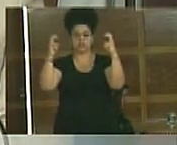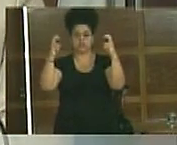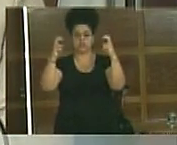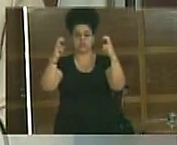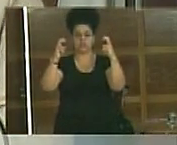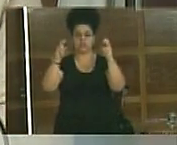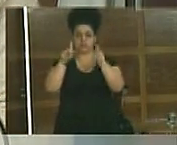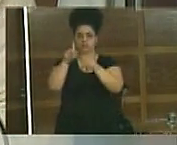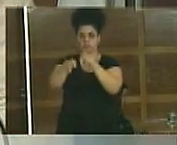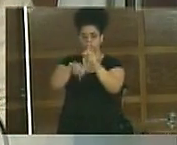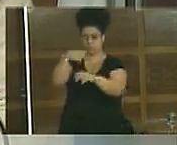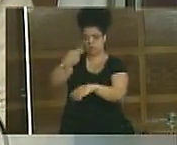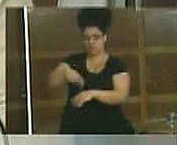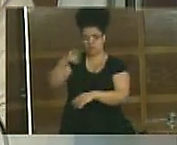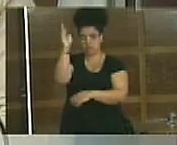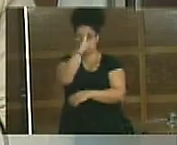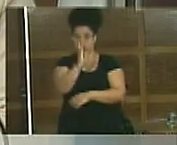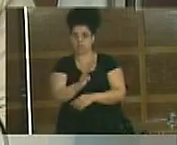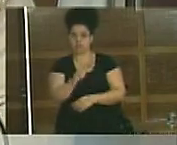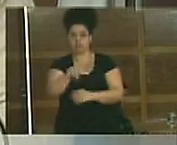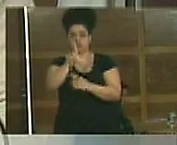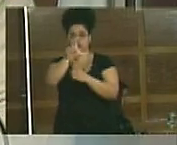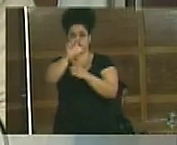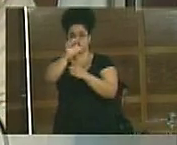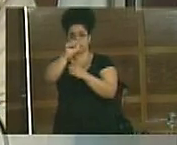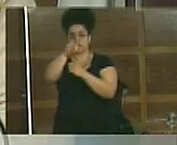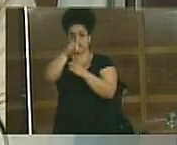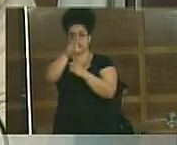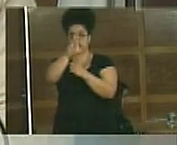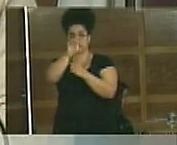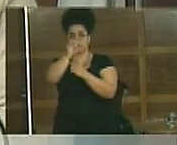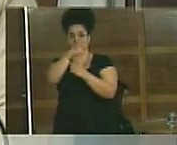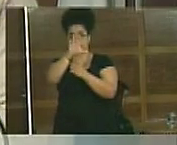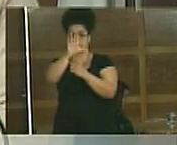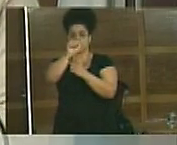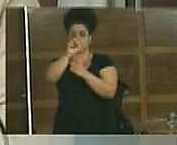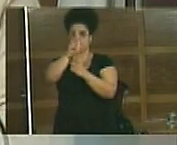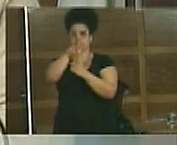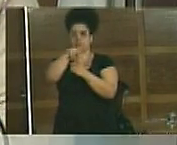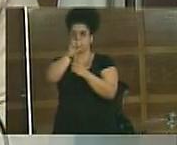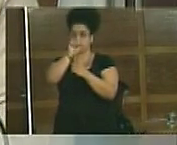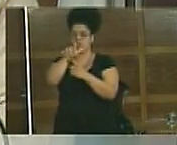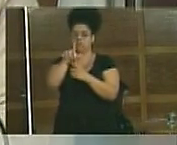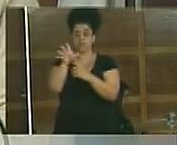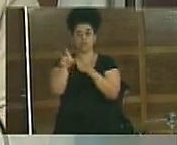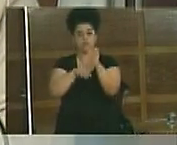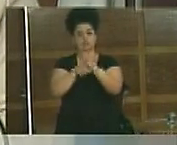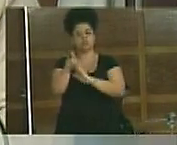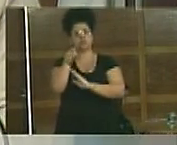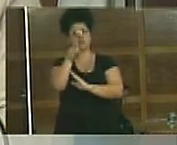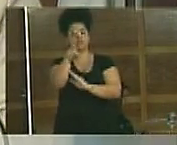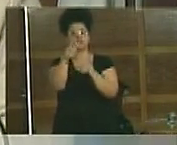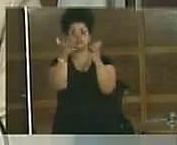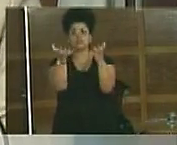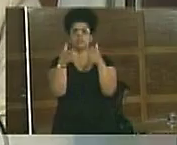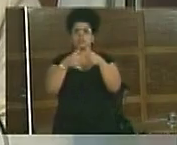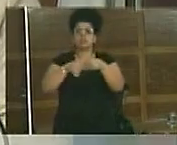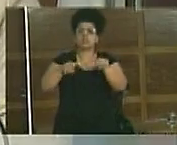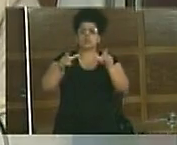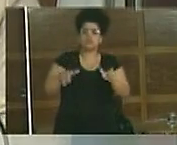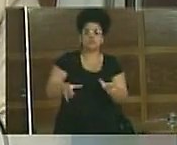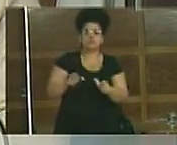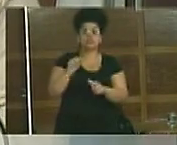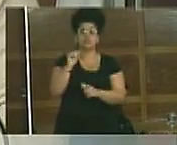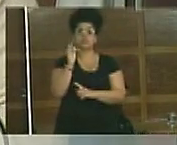um dos intelectuais populares, né, do Brasil, que é o Leandro Karnal. Ele diz o seguinte, ele pergunta o seguinte: aonde você quer estar quando o futuro